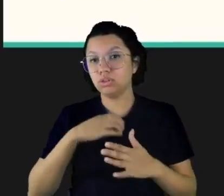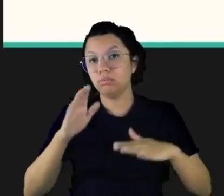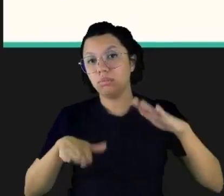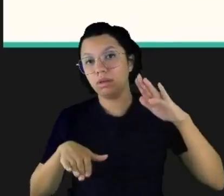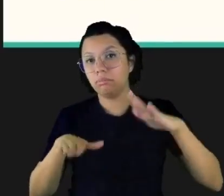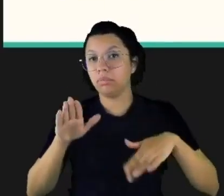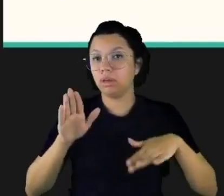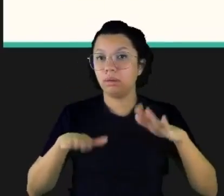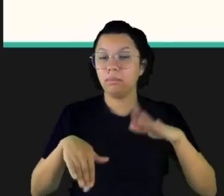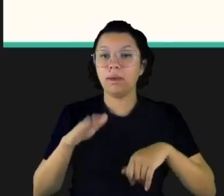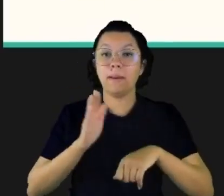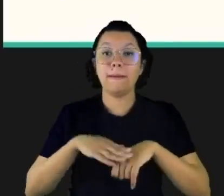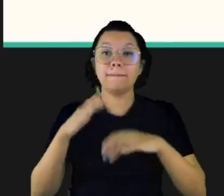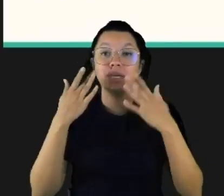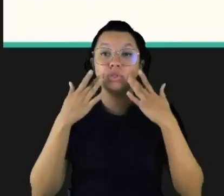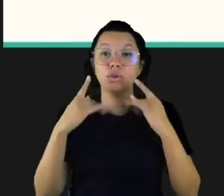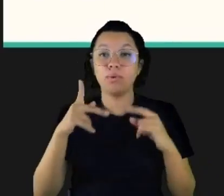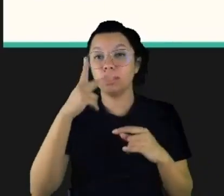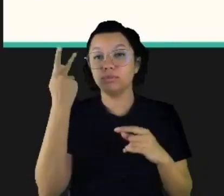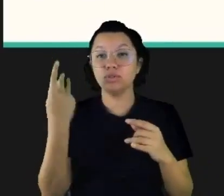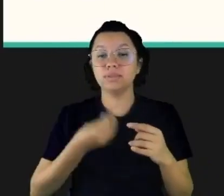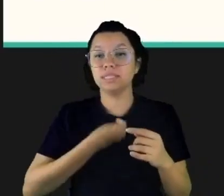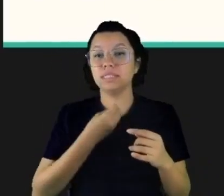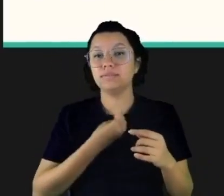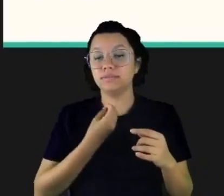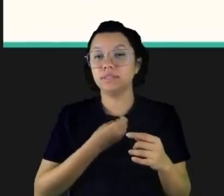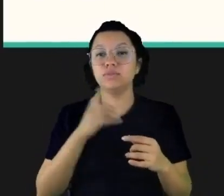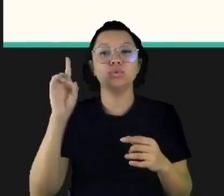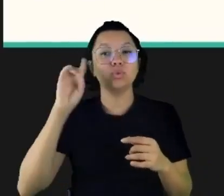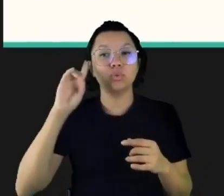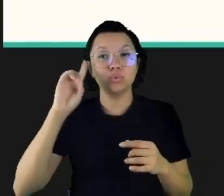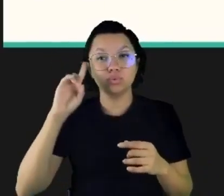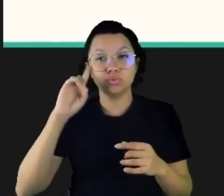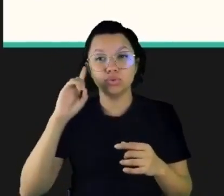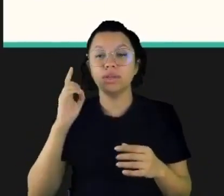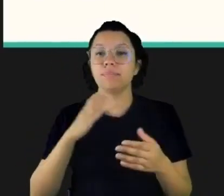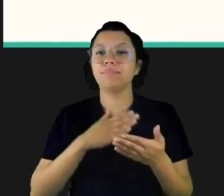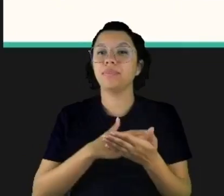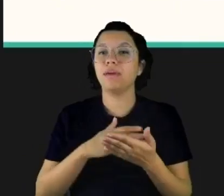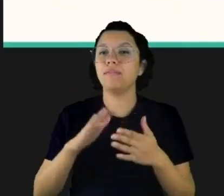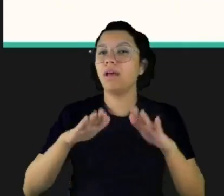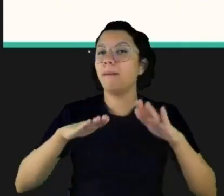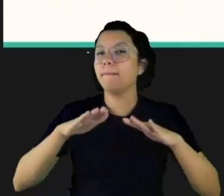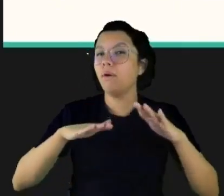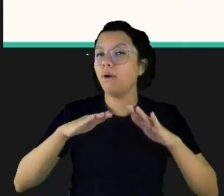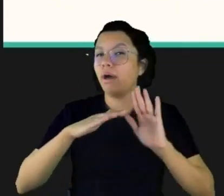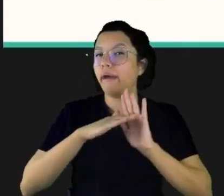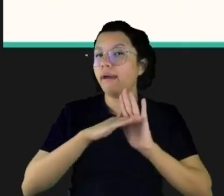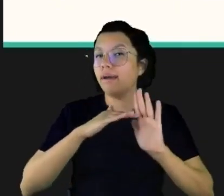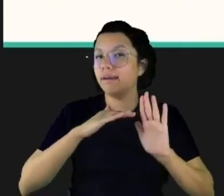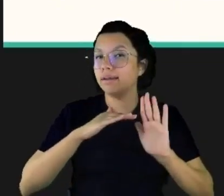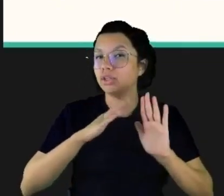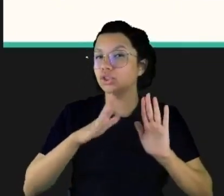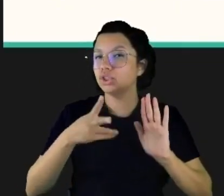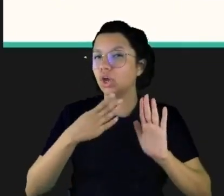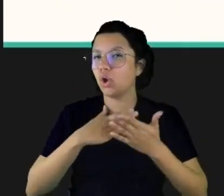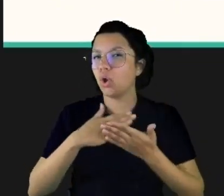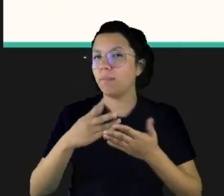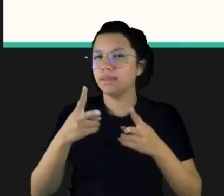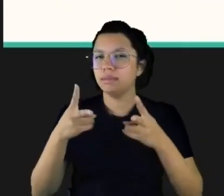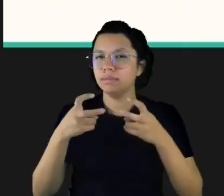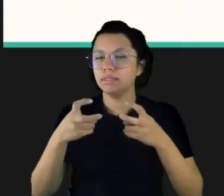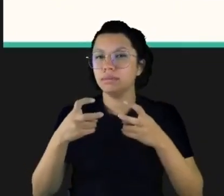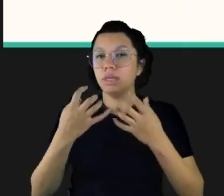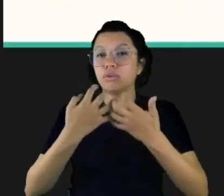com as pessoas que convivem diariamente. Na fase moderada, a gente já vai percebendo que a